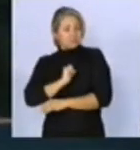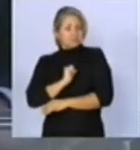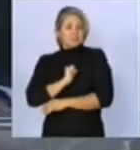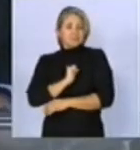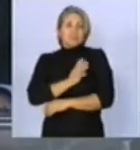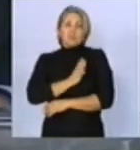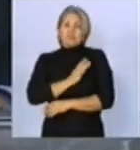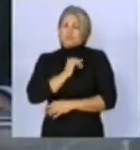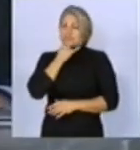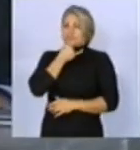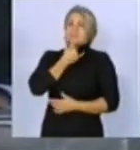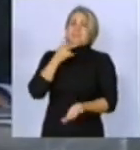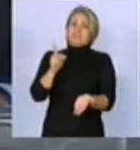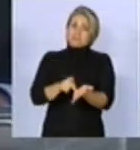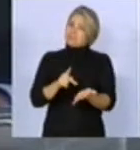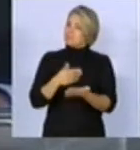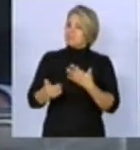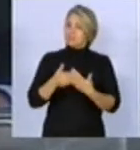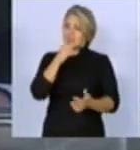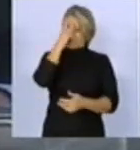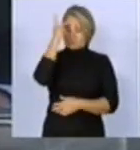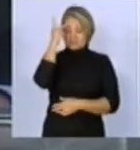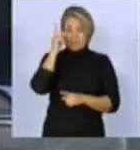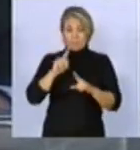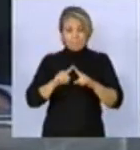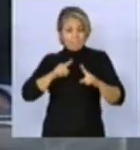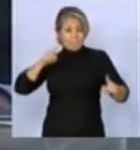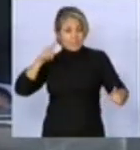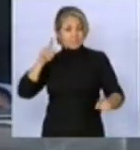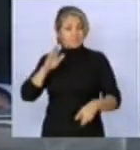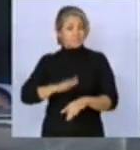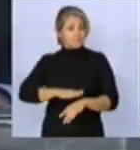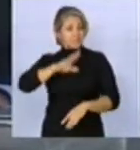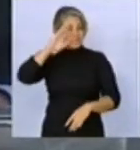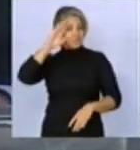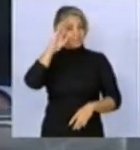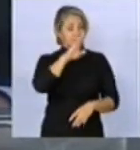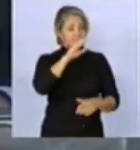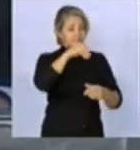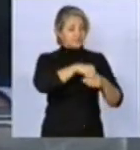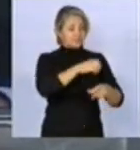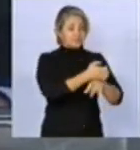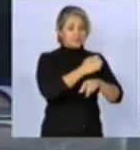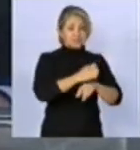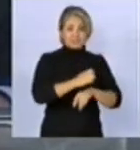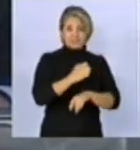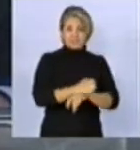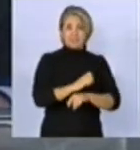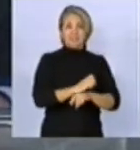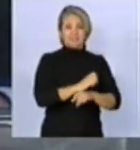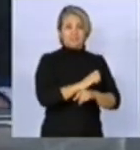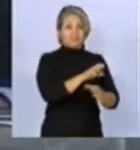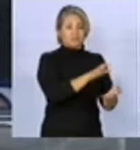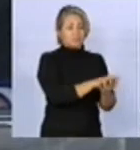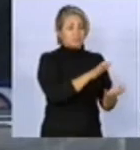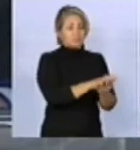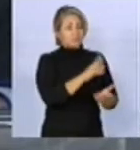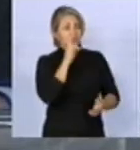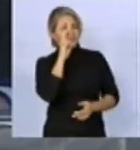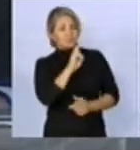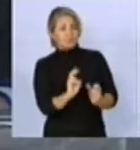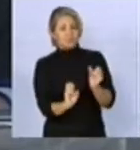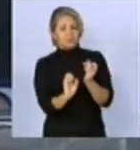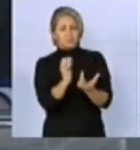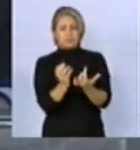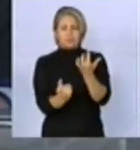coração meio de qualquer brasileiro qualquer ser humano mas especificamente em Pernambuco quando eu vejo fogo em canavial eu passo